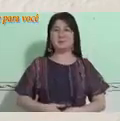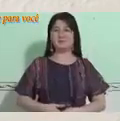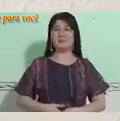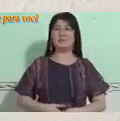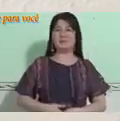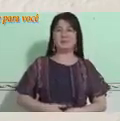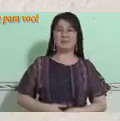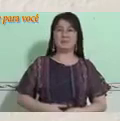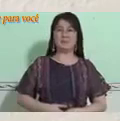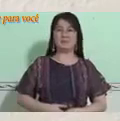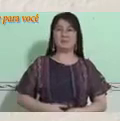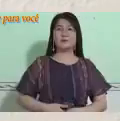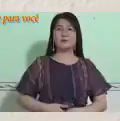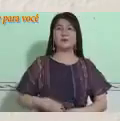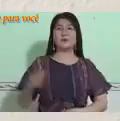depressão.